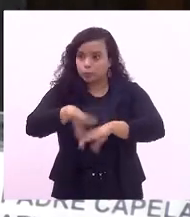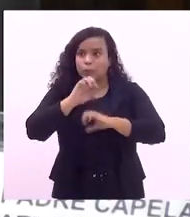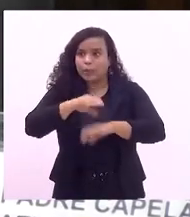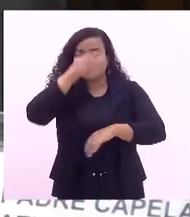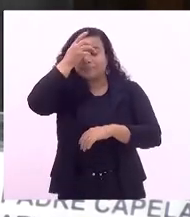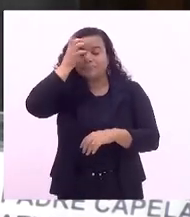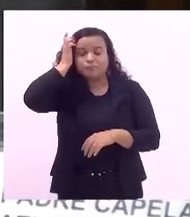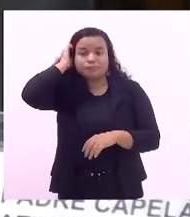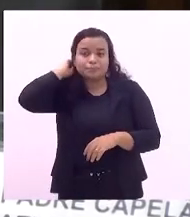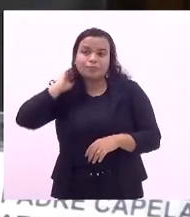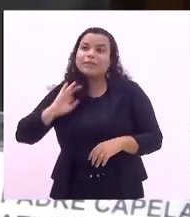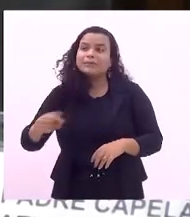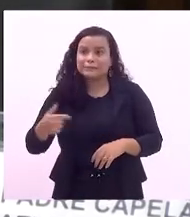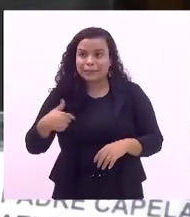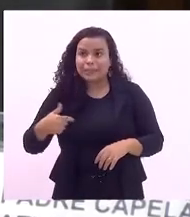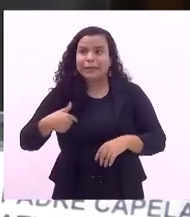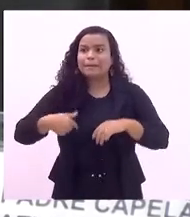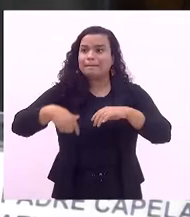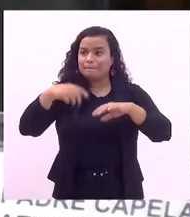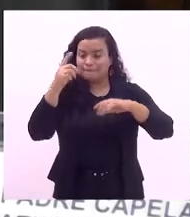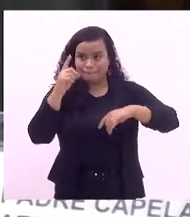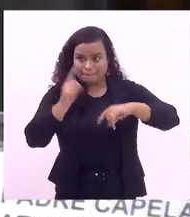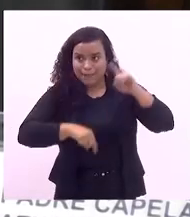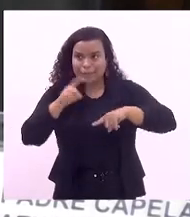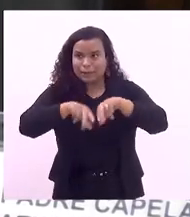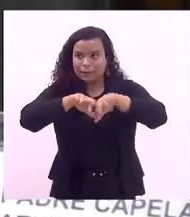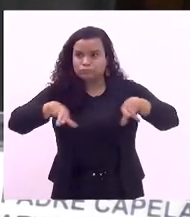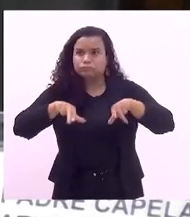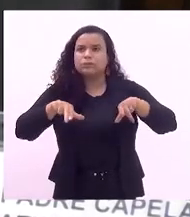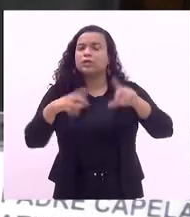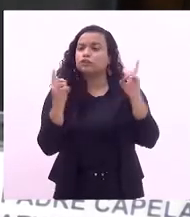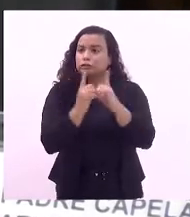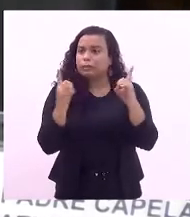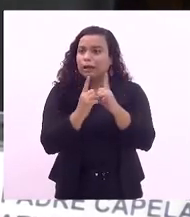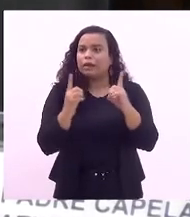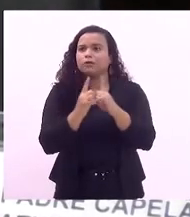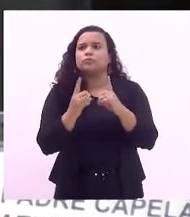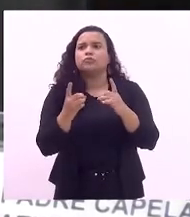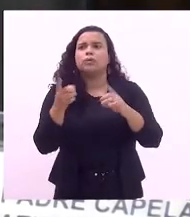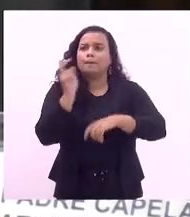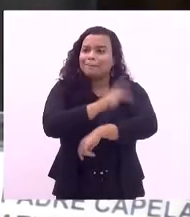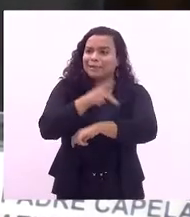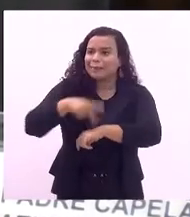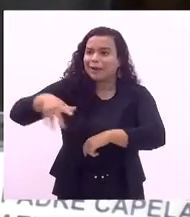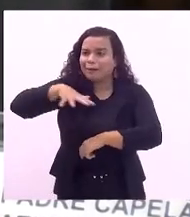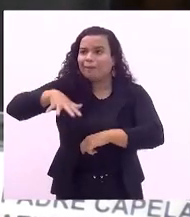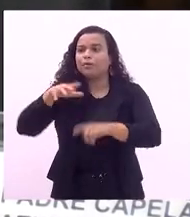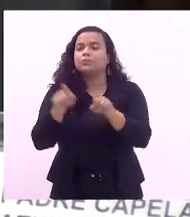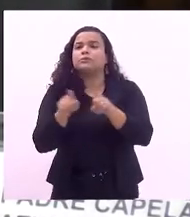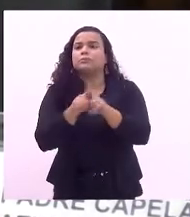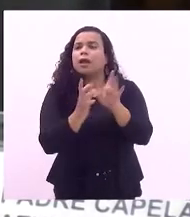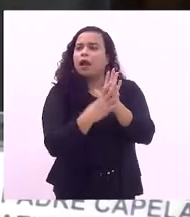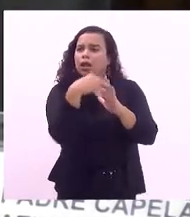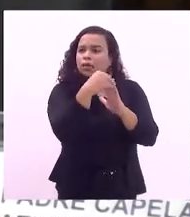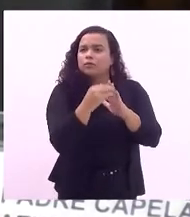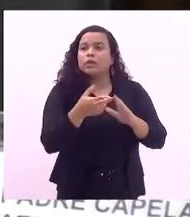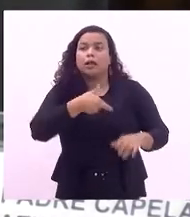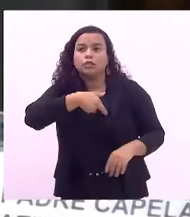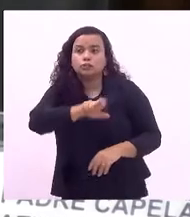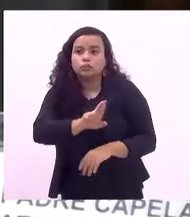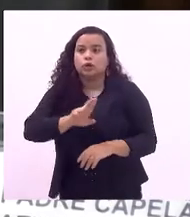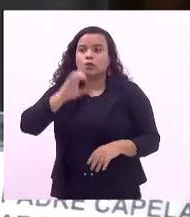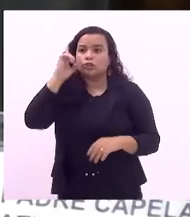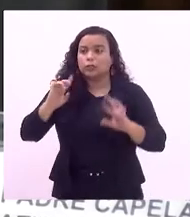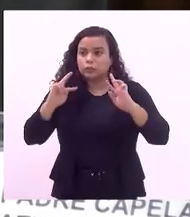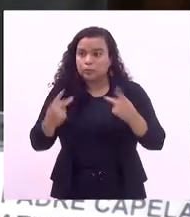nós estamos elaborando o material didático-pedagógico um calendário inter-religioso de direitos humanos com as principais datas